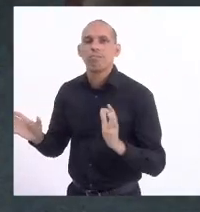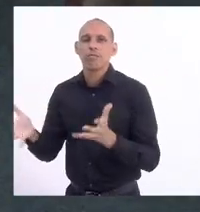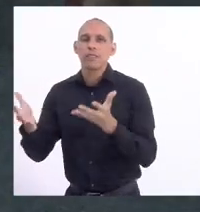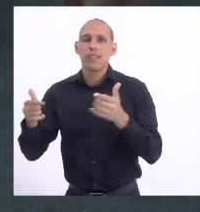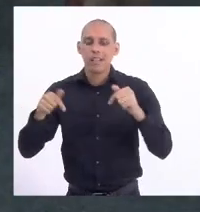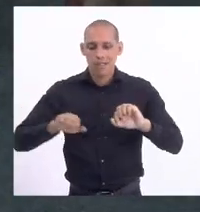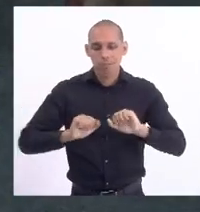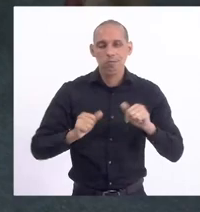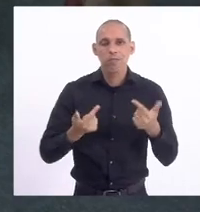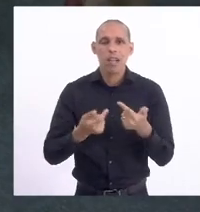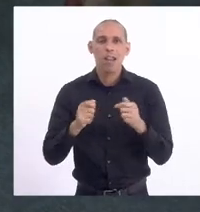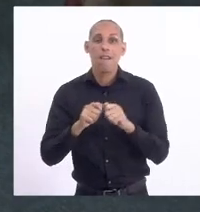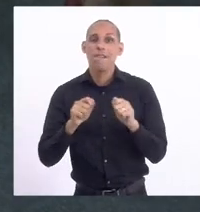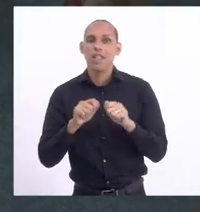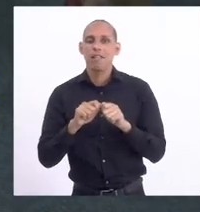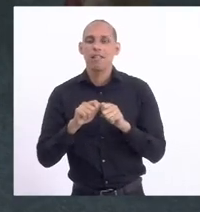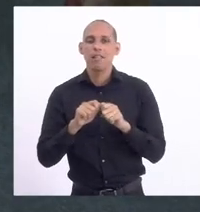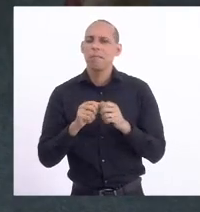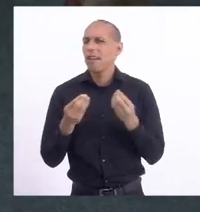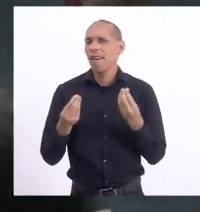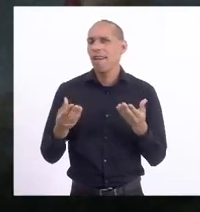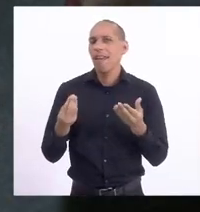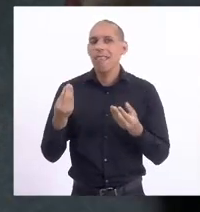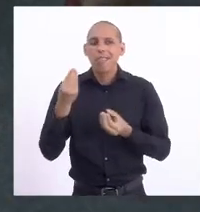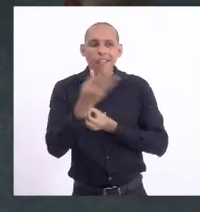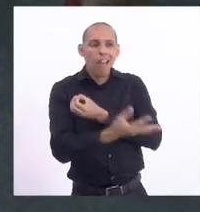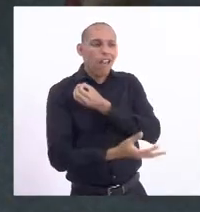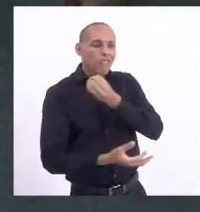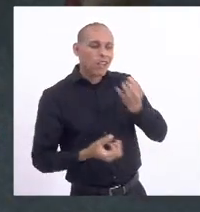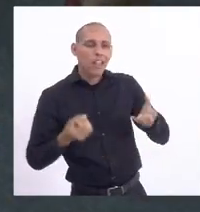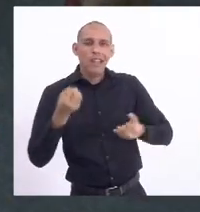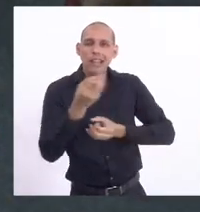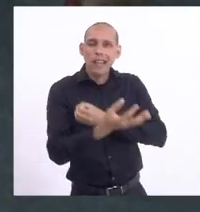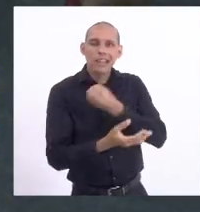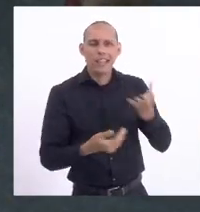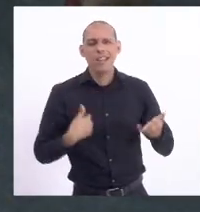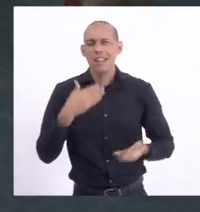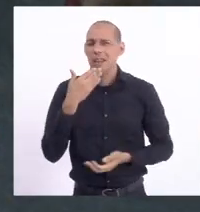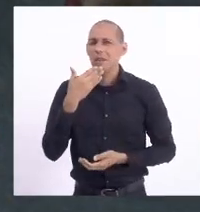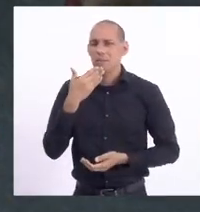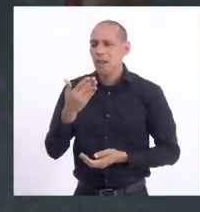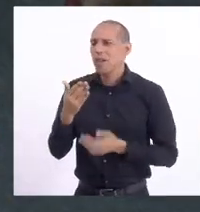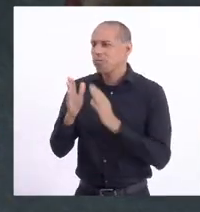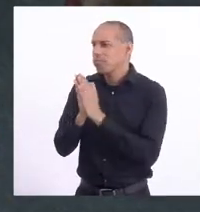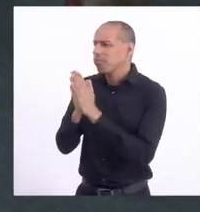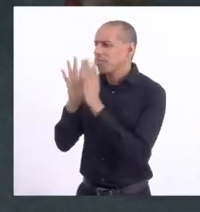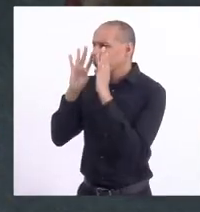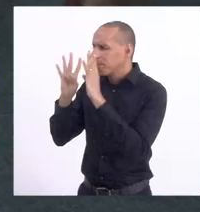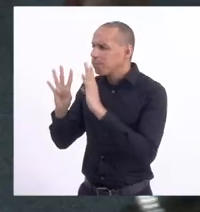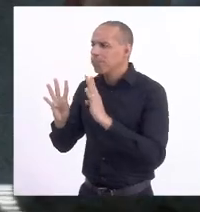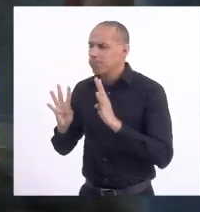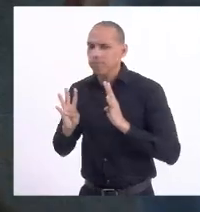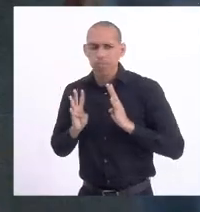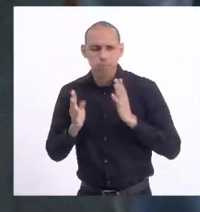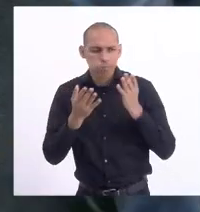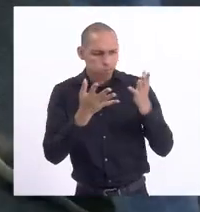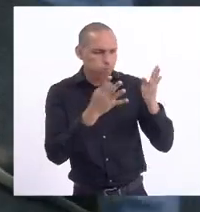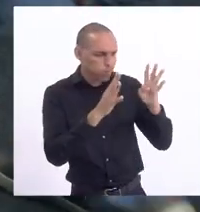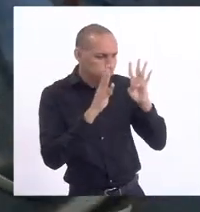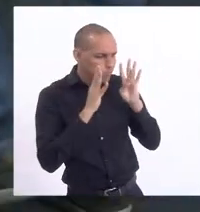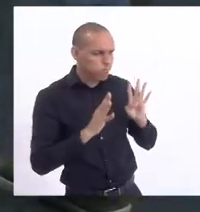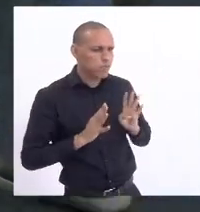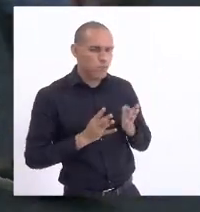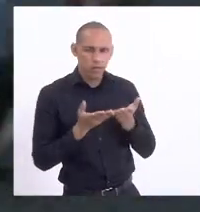essa casa, para doação, eu pediria um pouco de atenção dos senhores